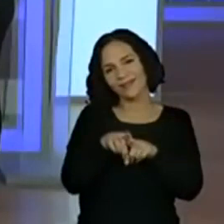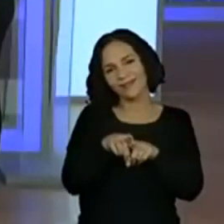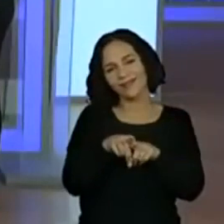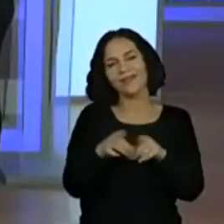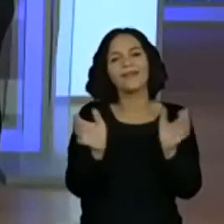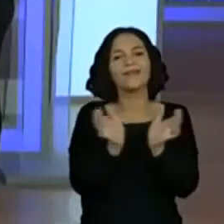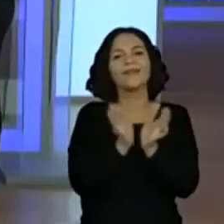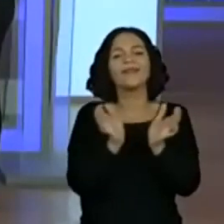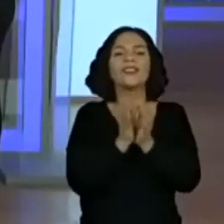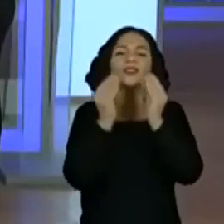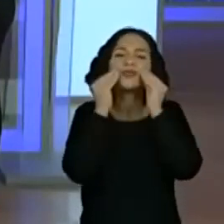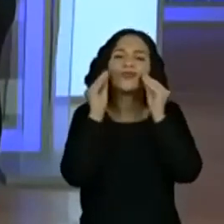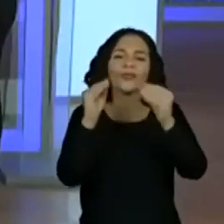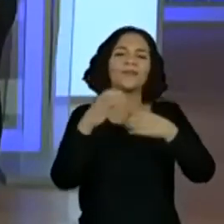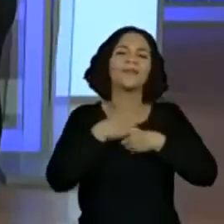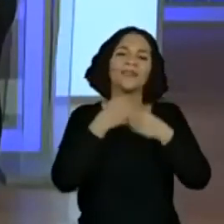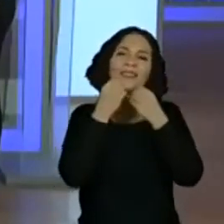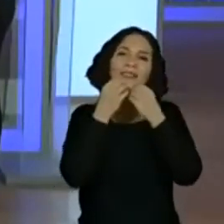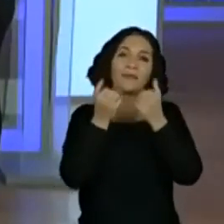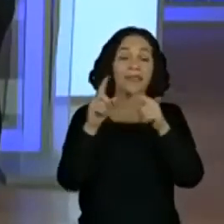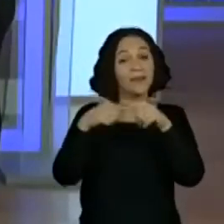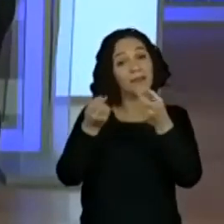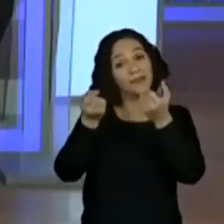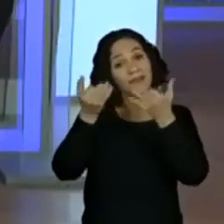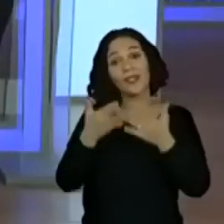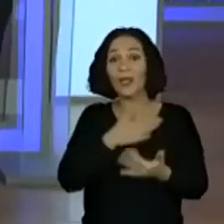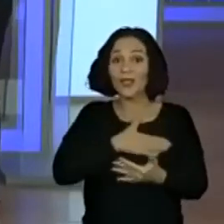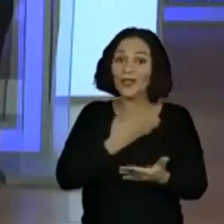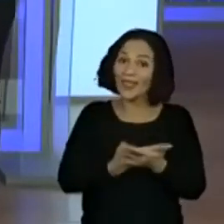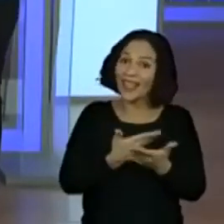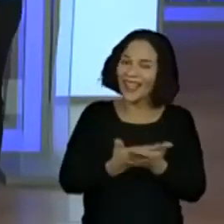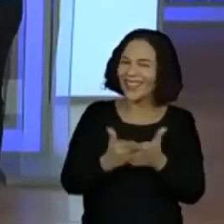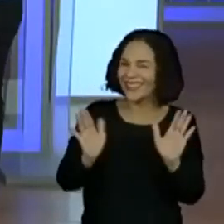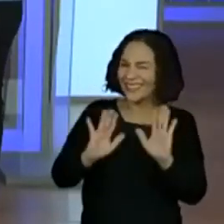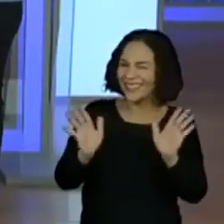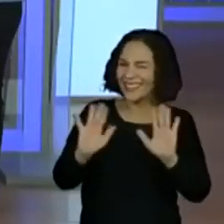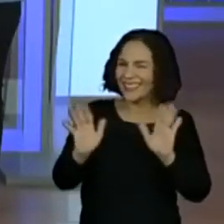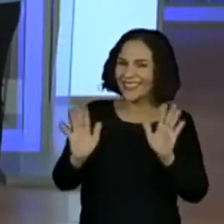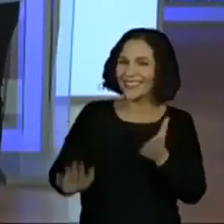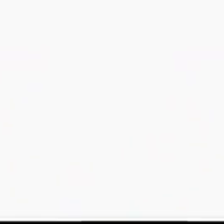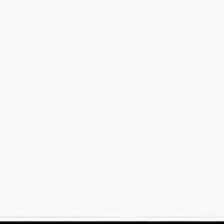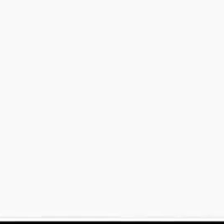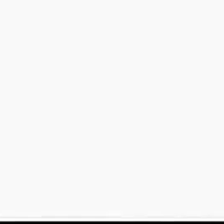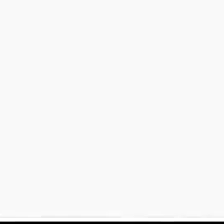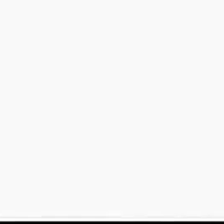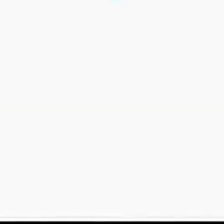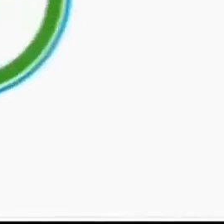fiquem bem. Tchau. Conta pra gente se gostou da aula. Sim. Tchau.